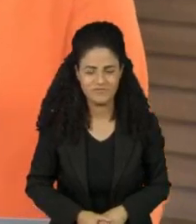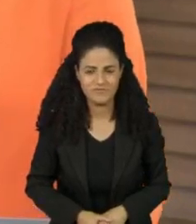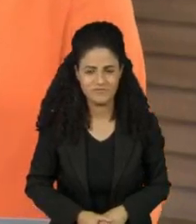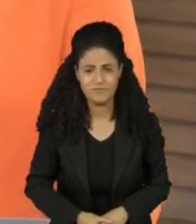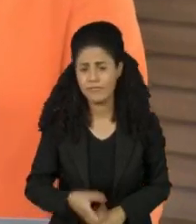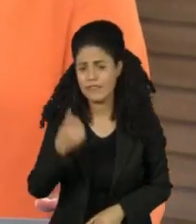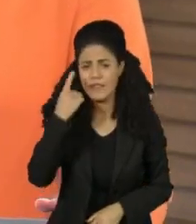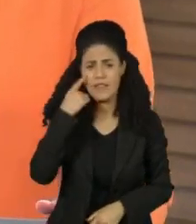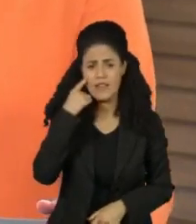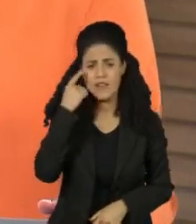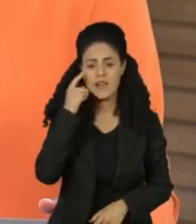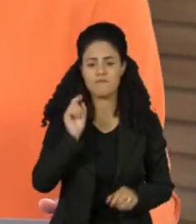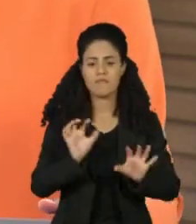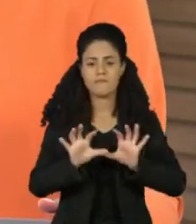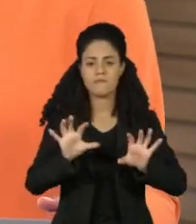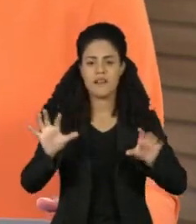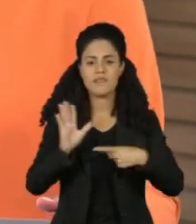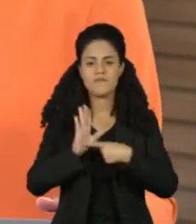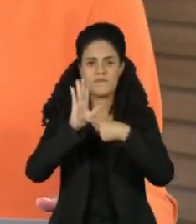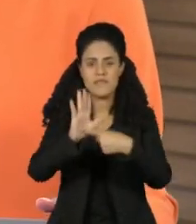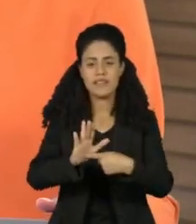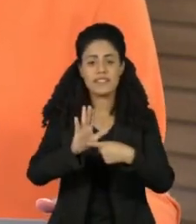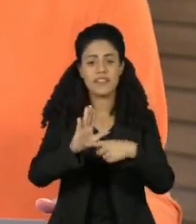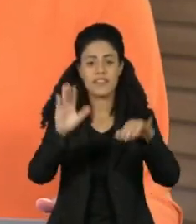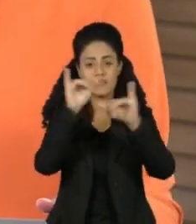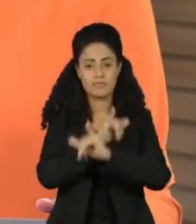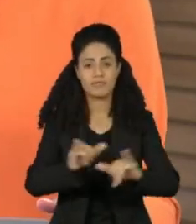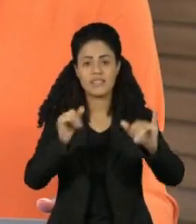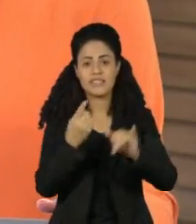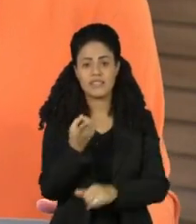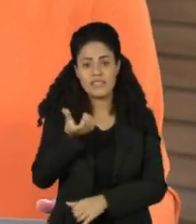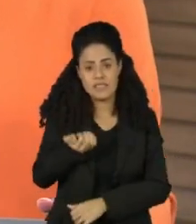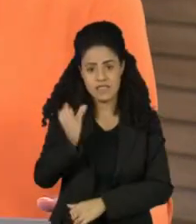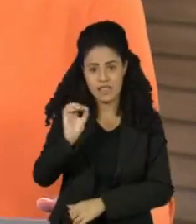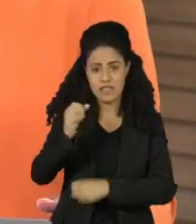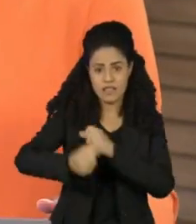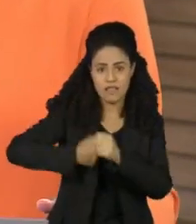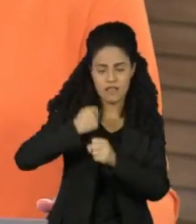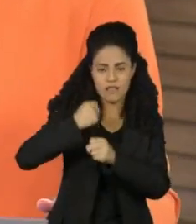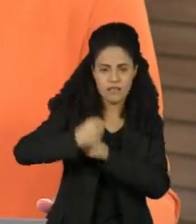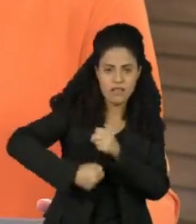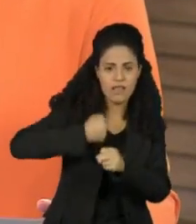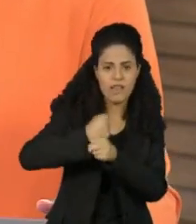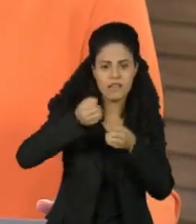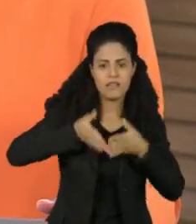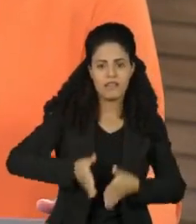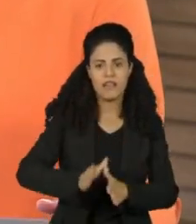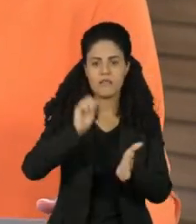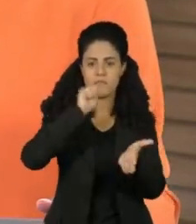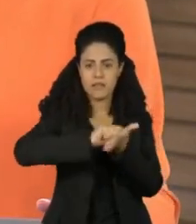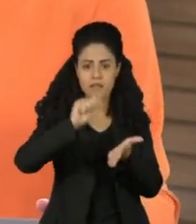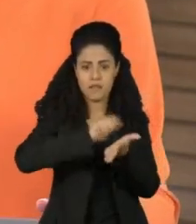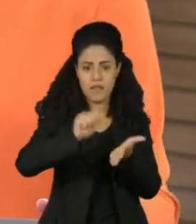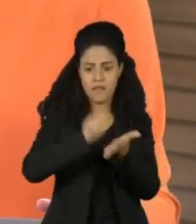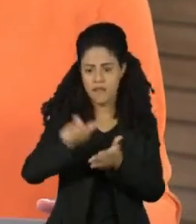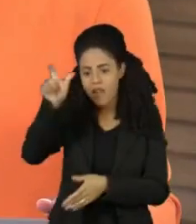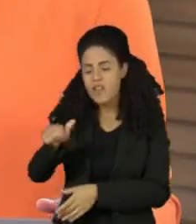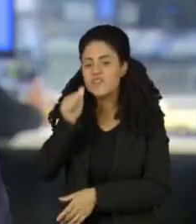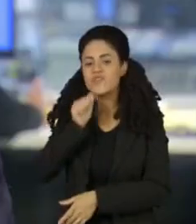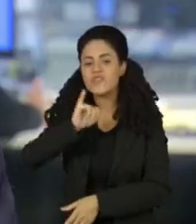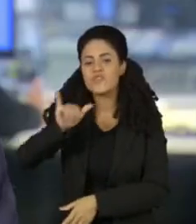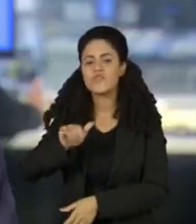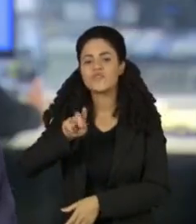Uma exposição e uma campanha comemoram os 160 anos de nascimento da escritora Júlia Lopes de